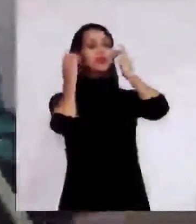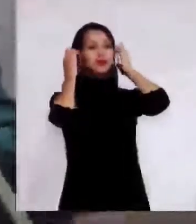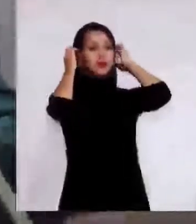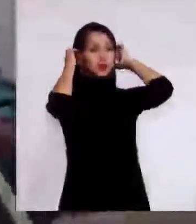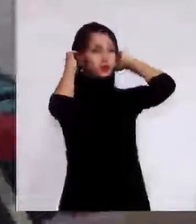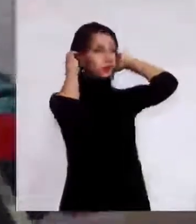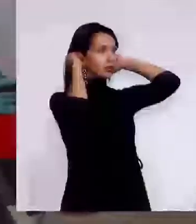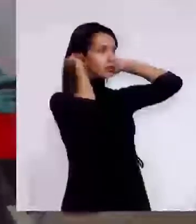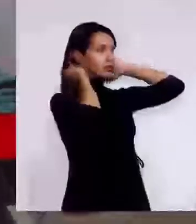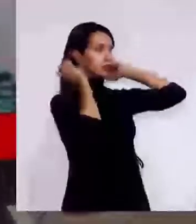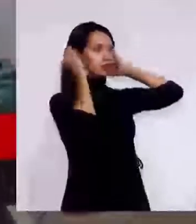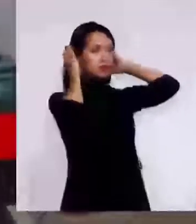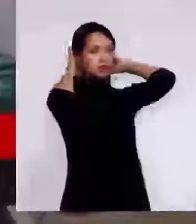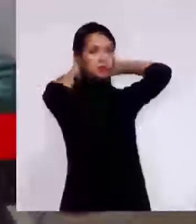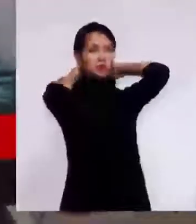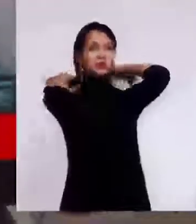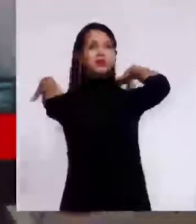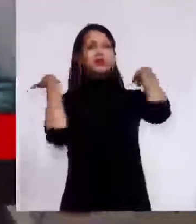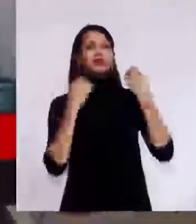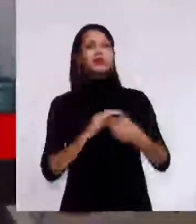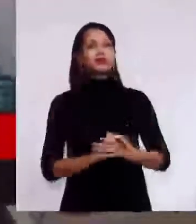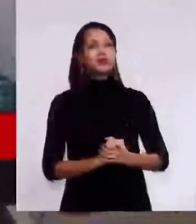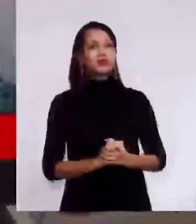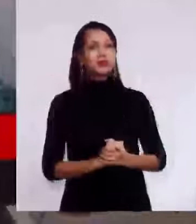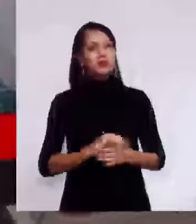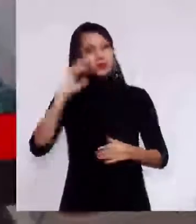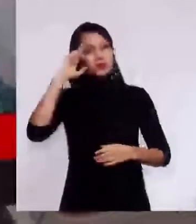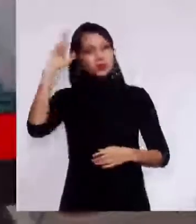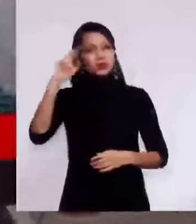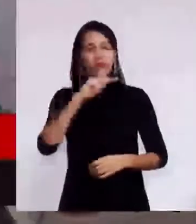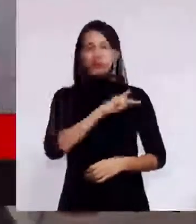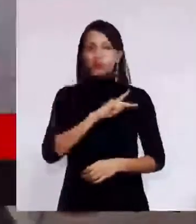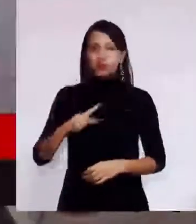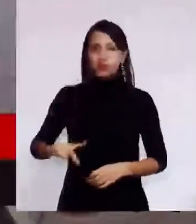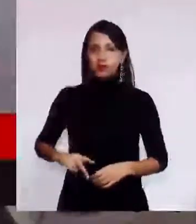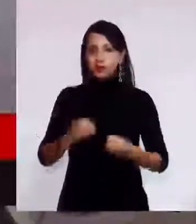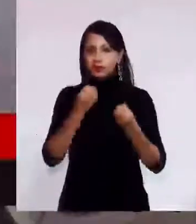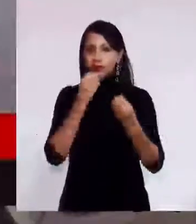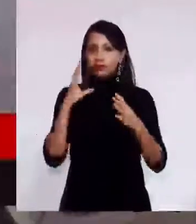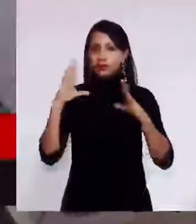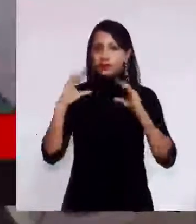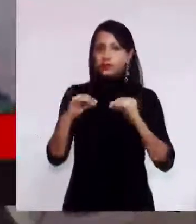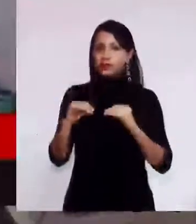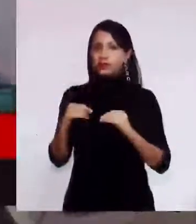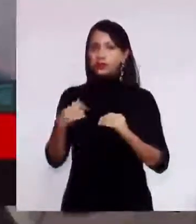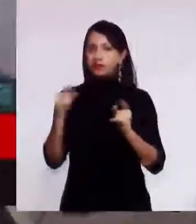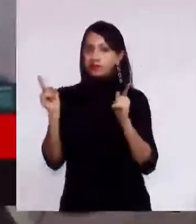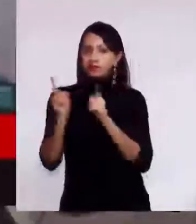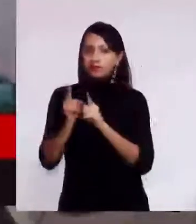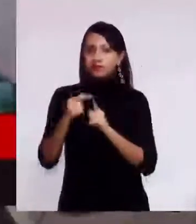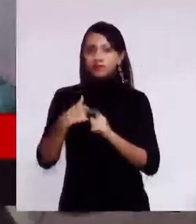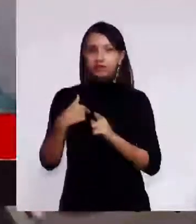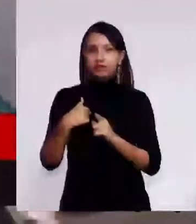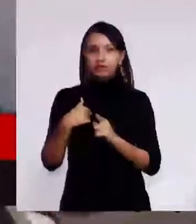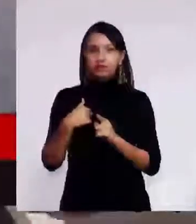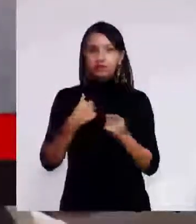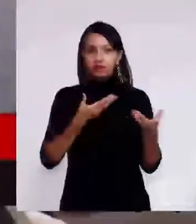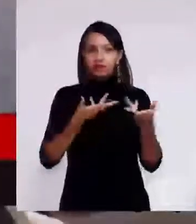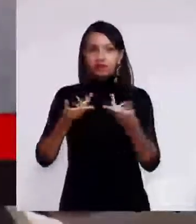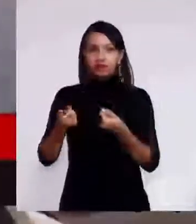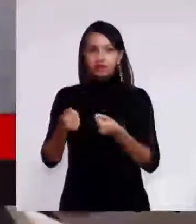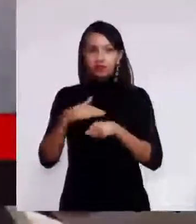Boa noite, senhor presidente, vereadora Flávia, nobres vereadores, público aqui presente. Vou encurtar a